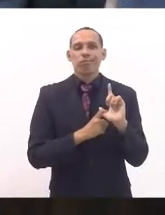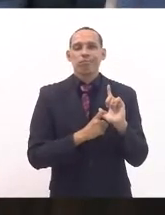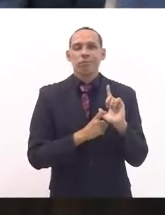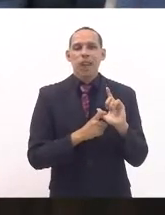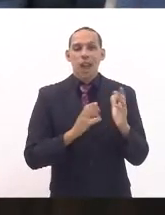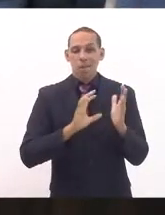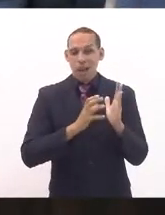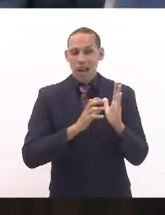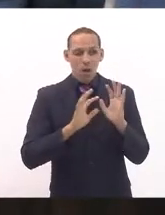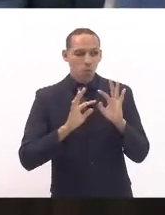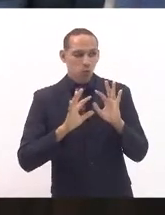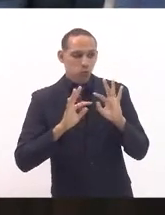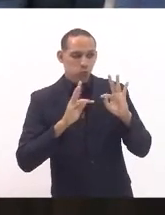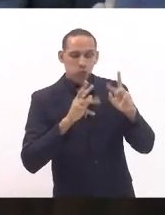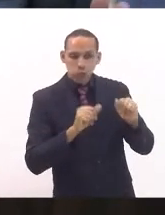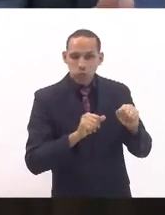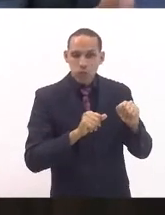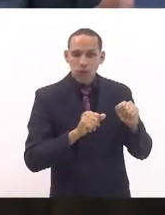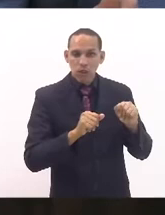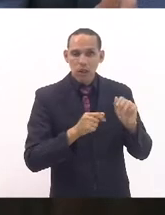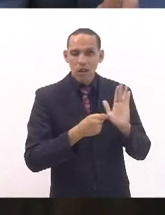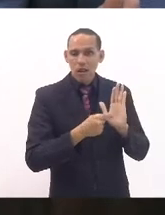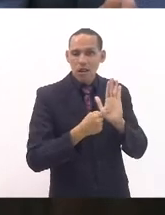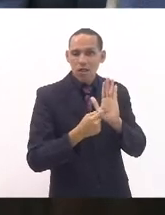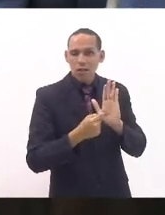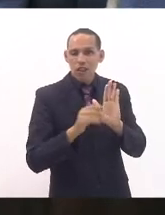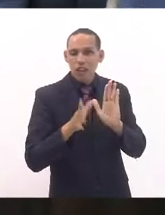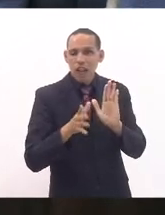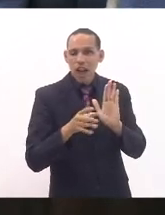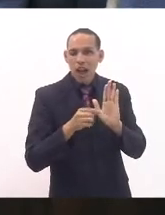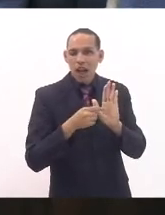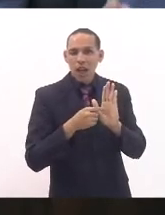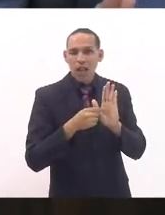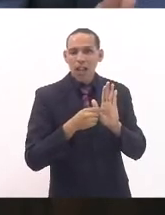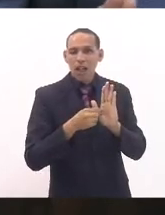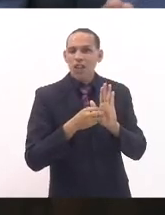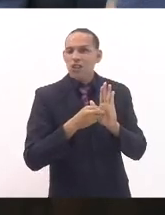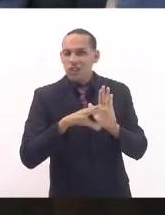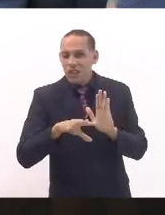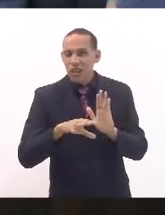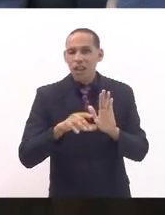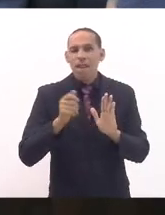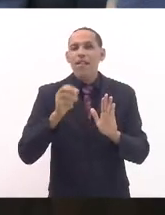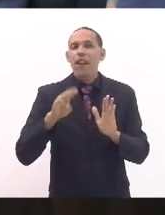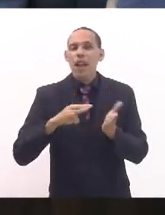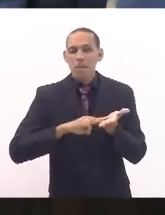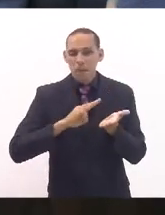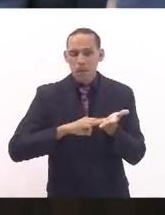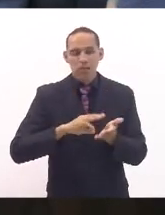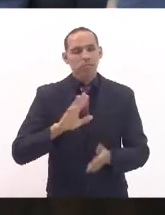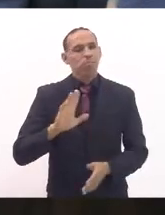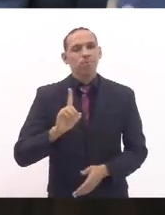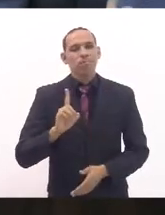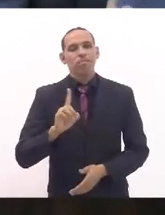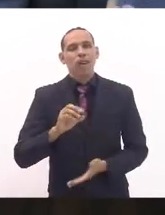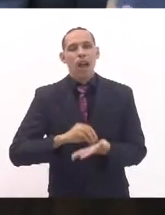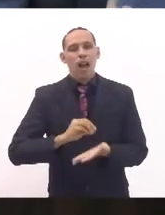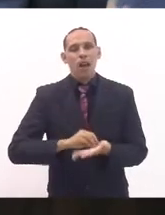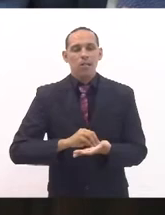partidos indicaram membros. Então,